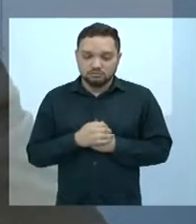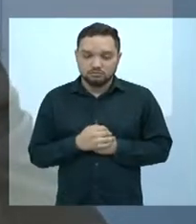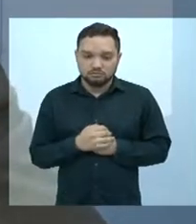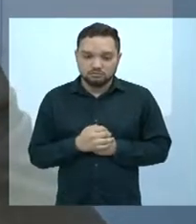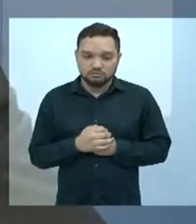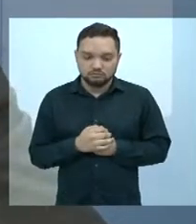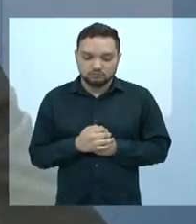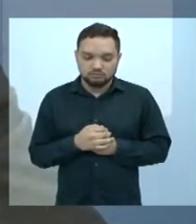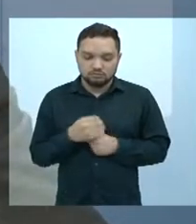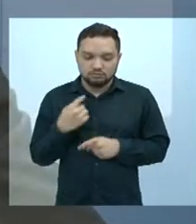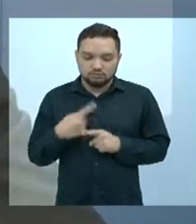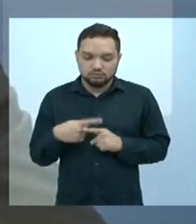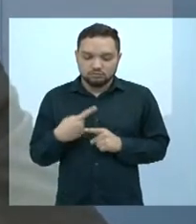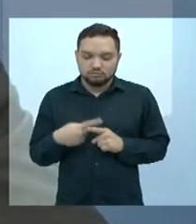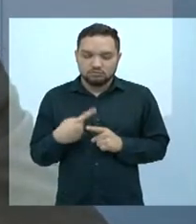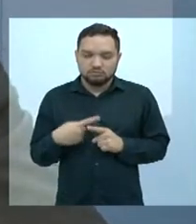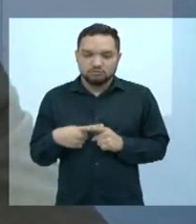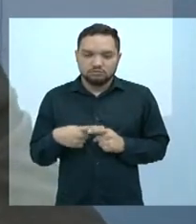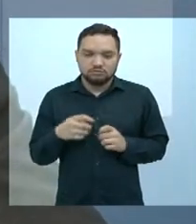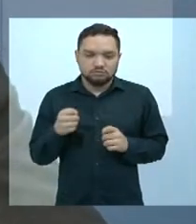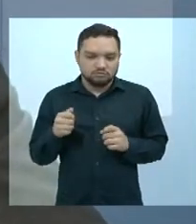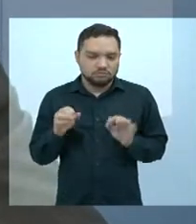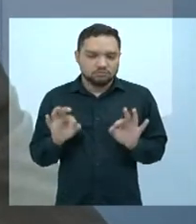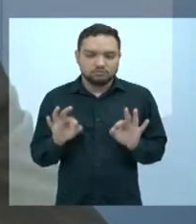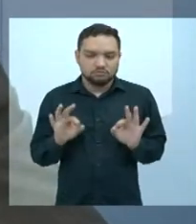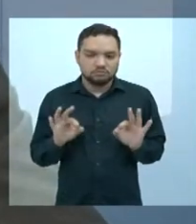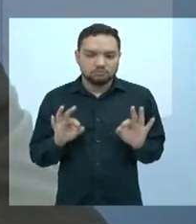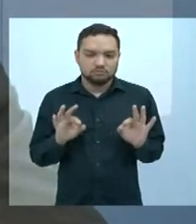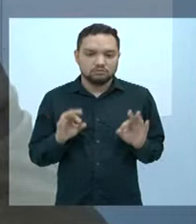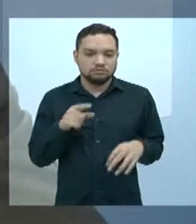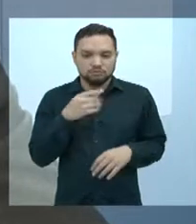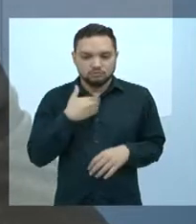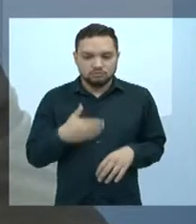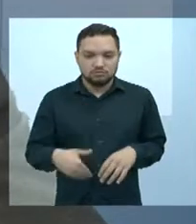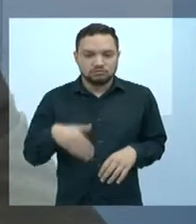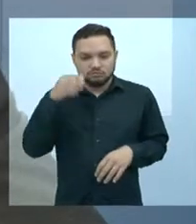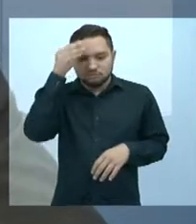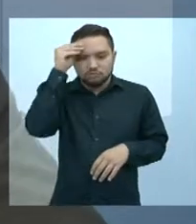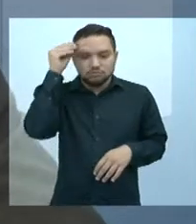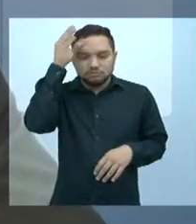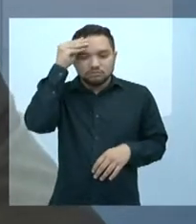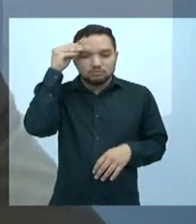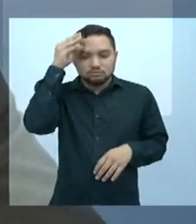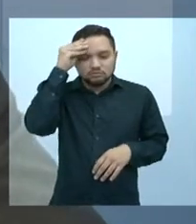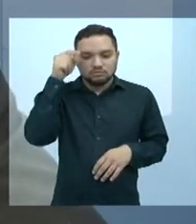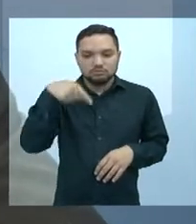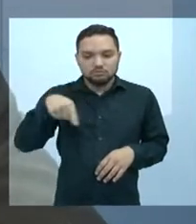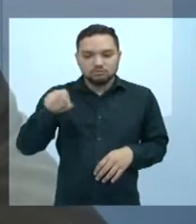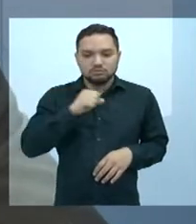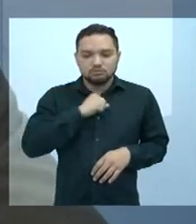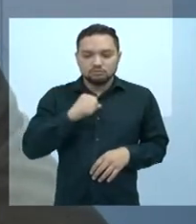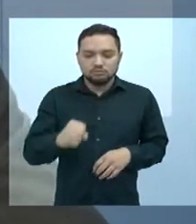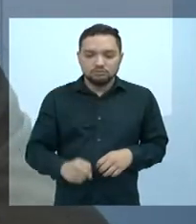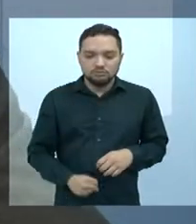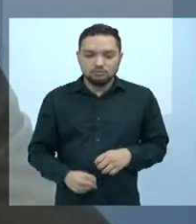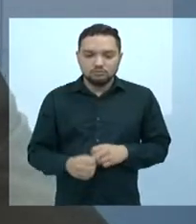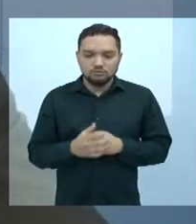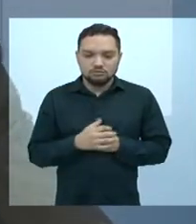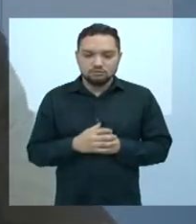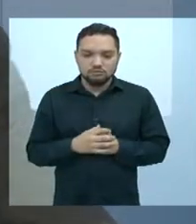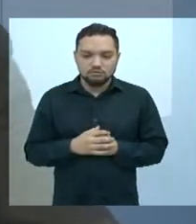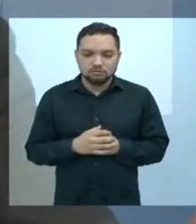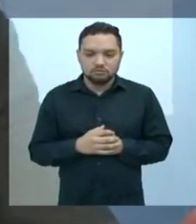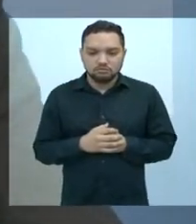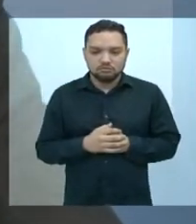o destino quase que específico para um ex-governador bem avaliado, o Senado, quando termina seus mandatos. Uma